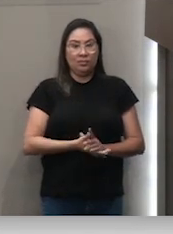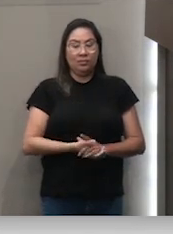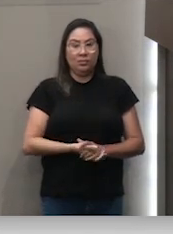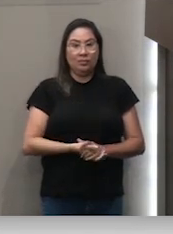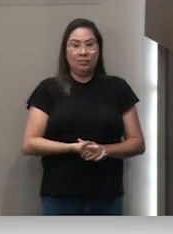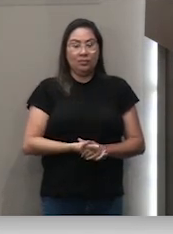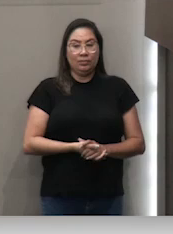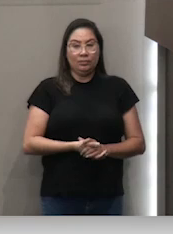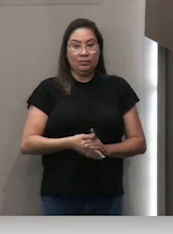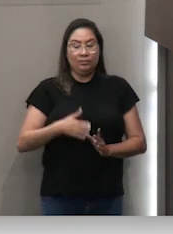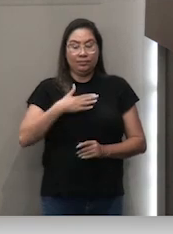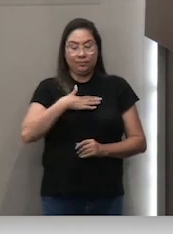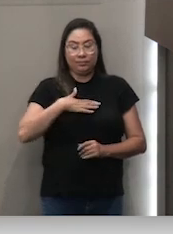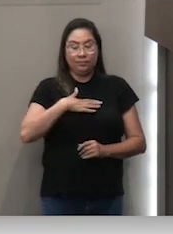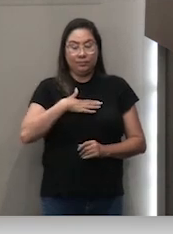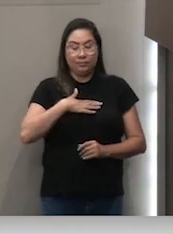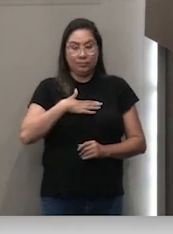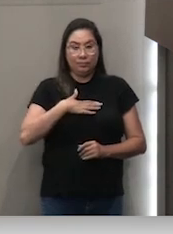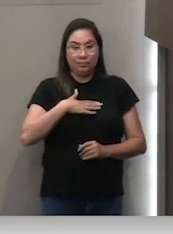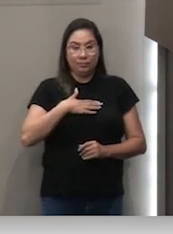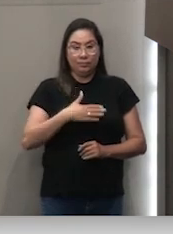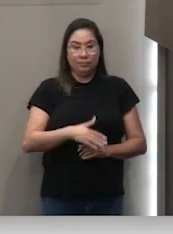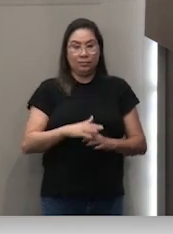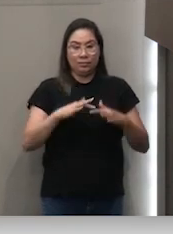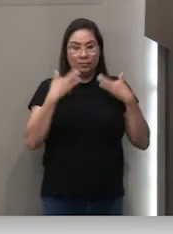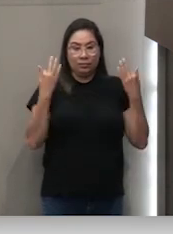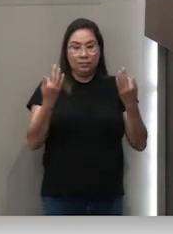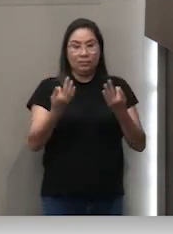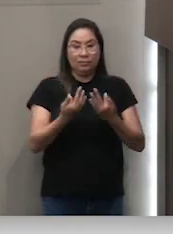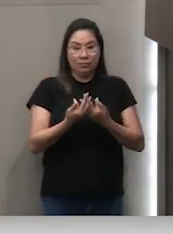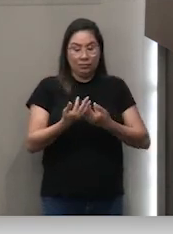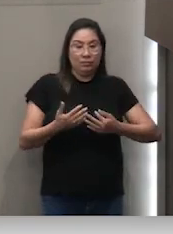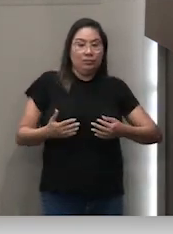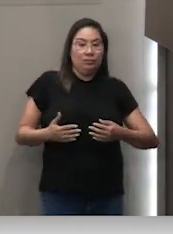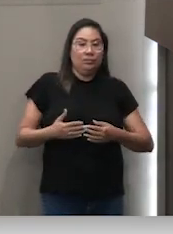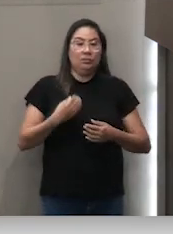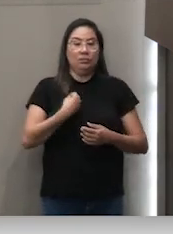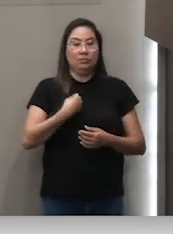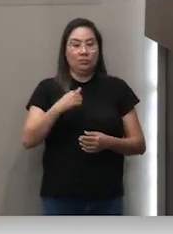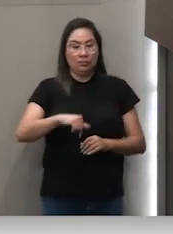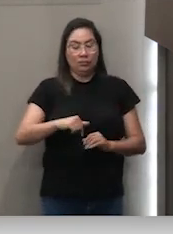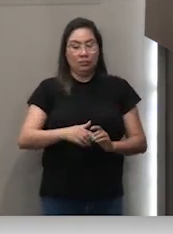Nossos sentimentos aqui, me desculpe, estava no grande expediente, a família está aqui.